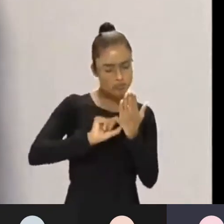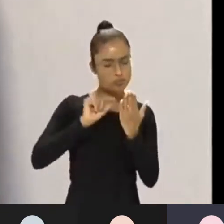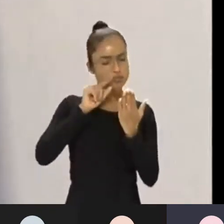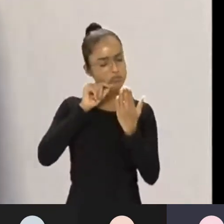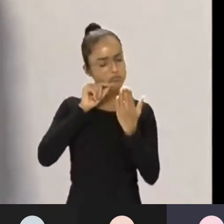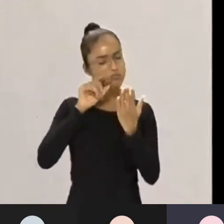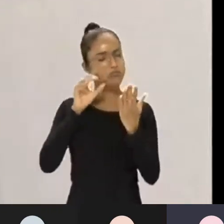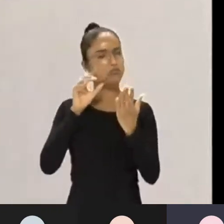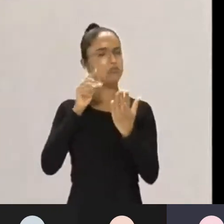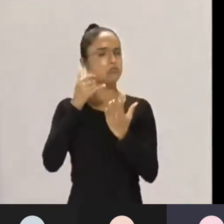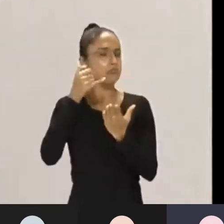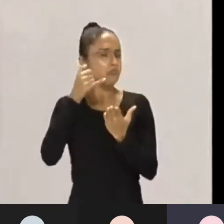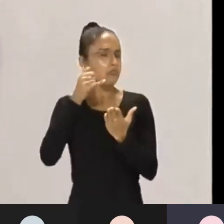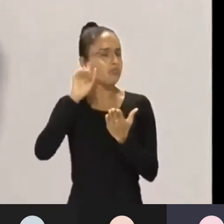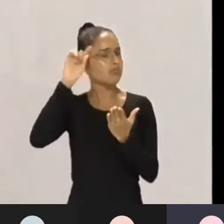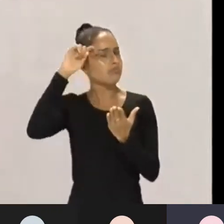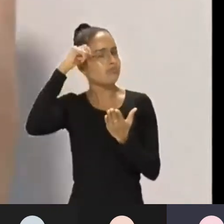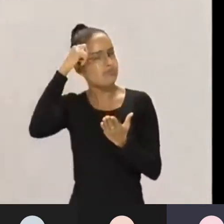preta.